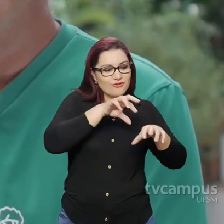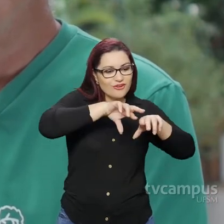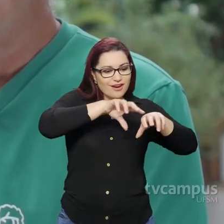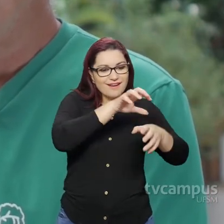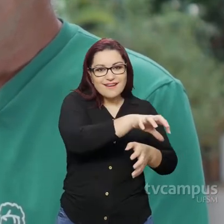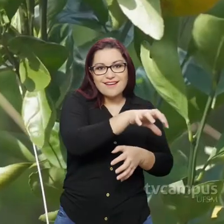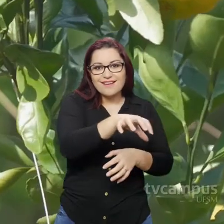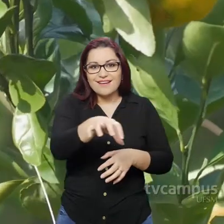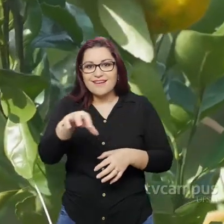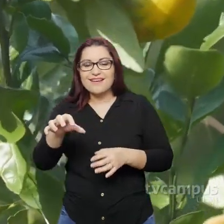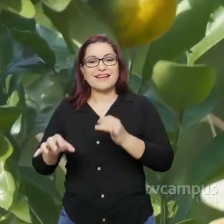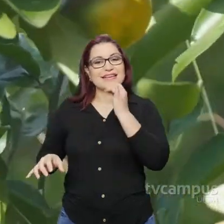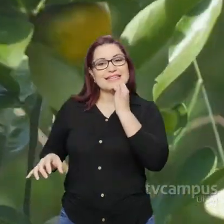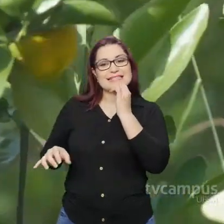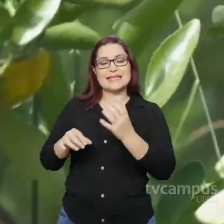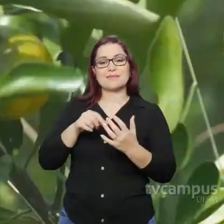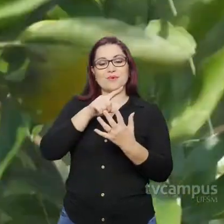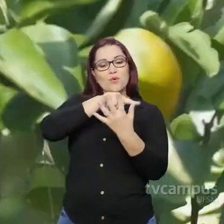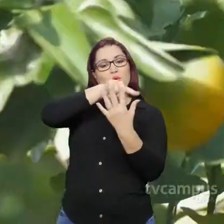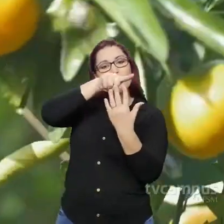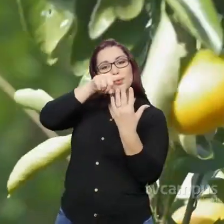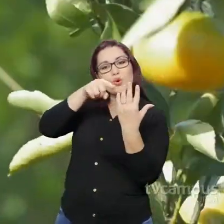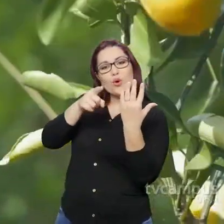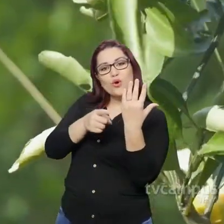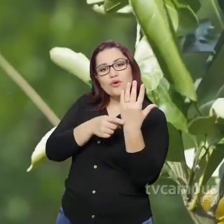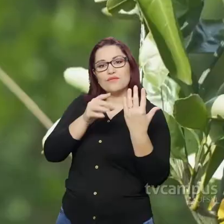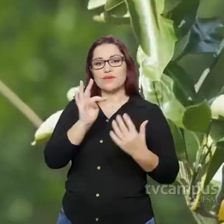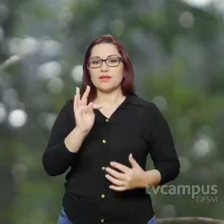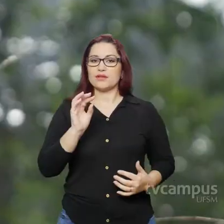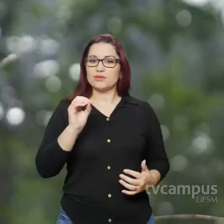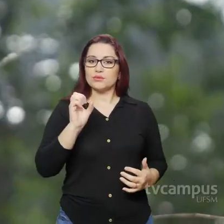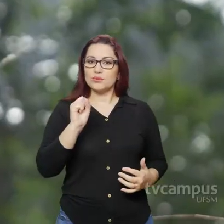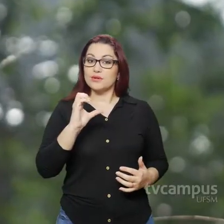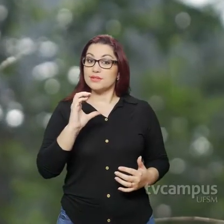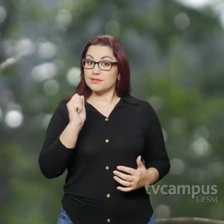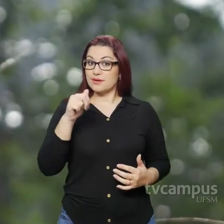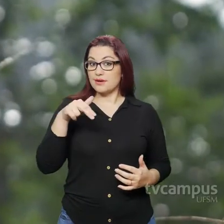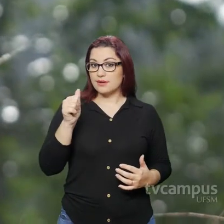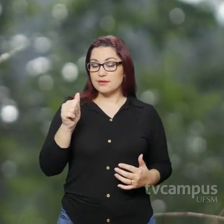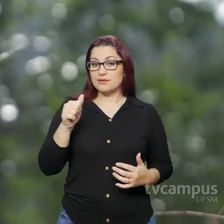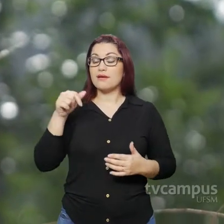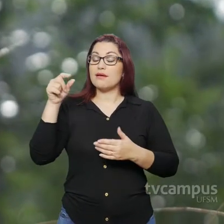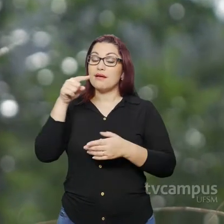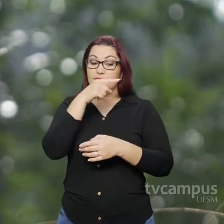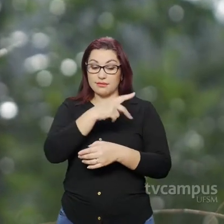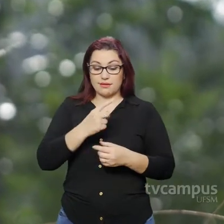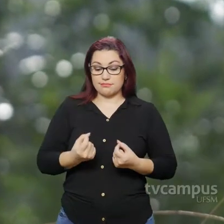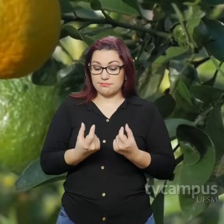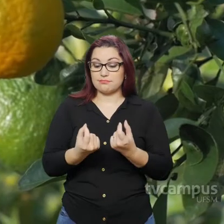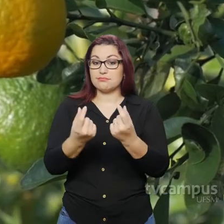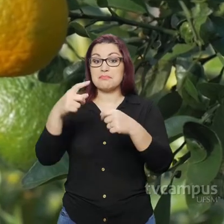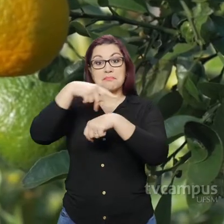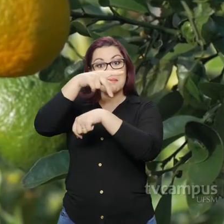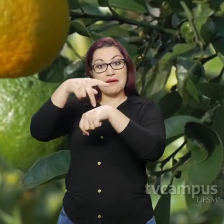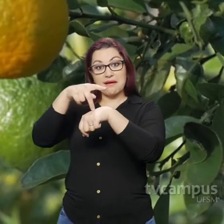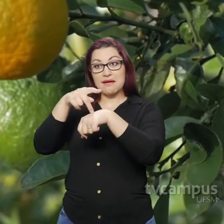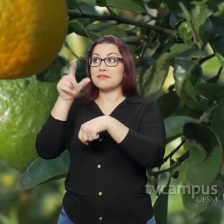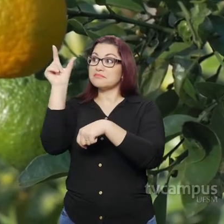Toscana, é uma couve que vem da Itália. Trabalho também com a laranja sanguínea, que ela